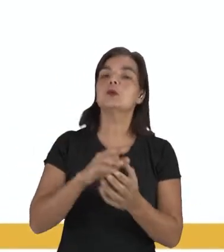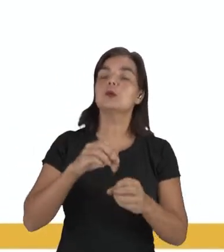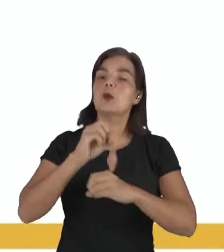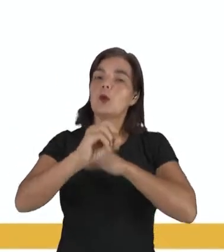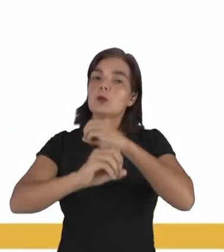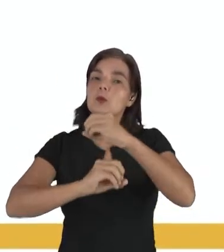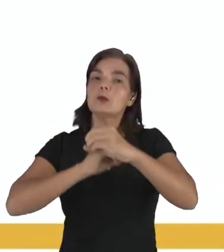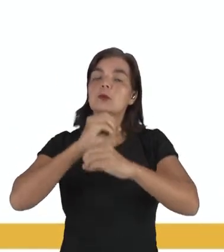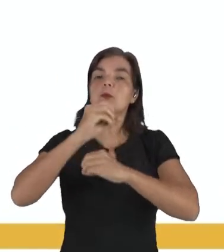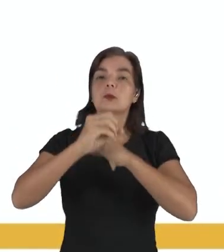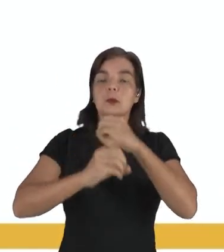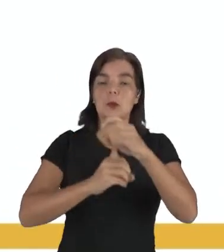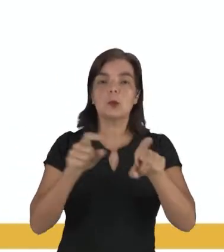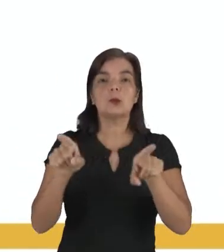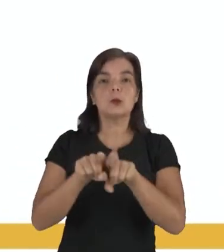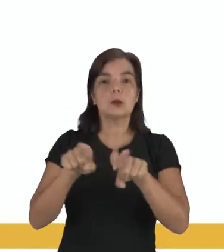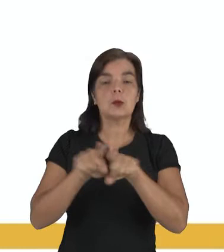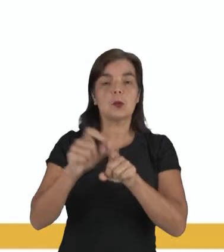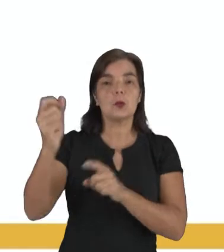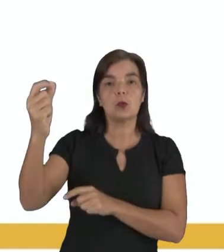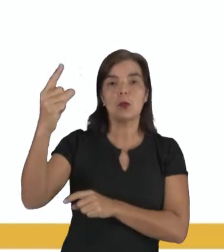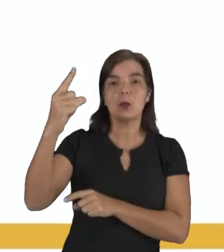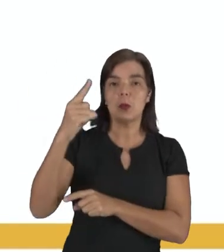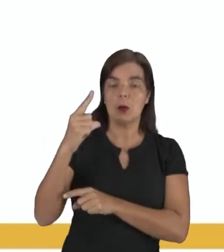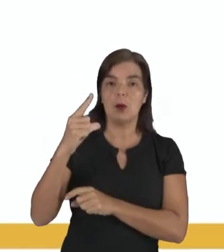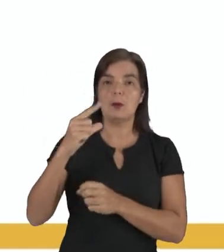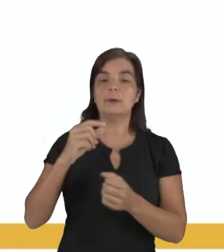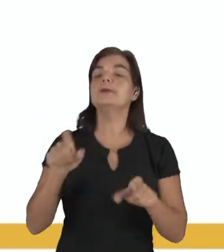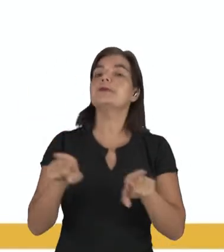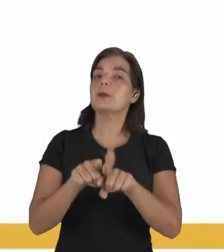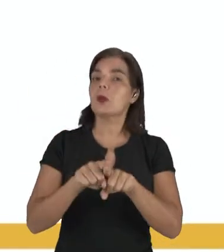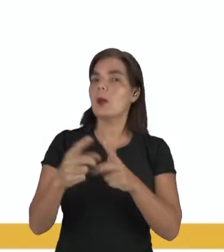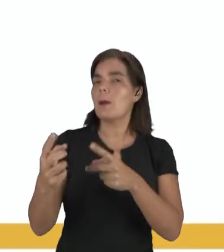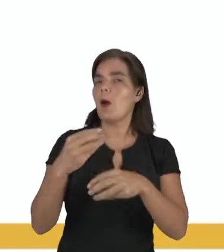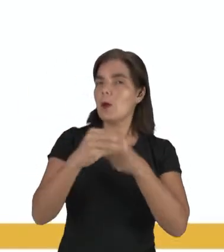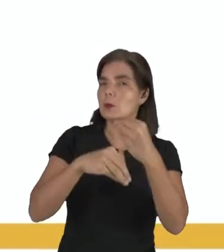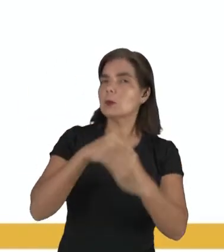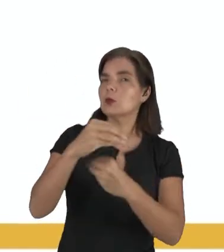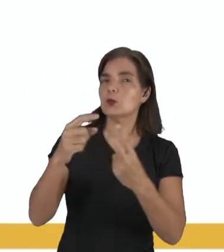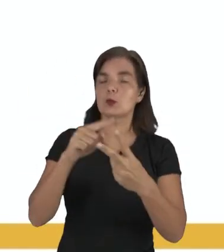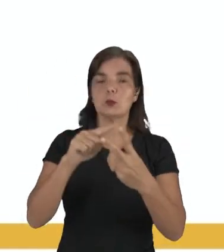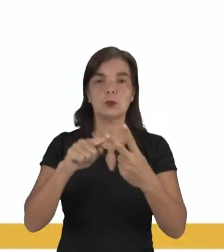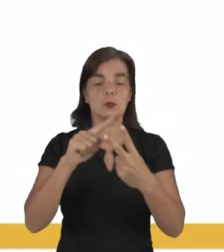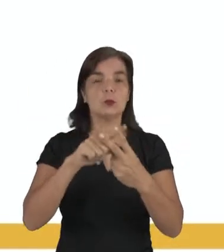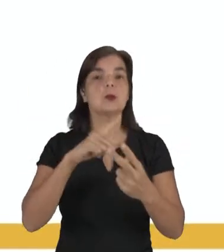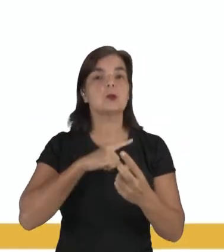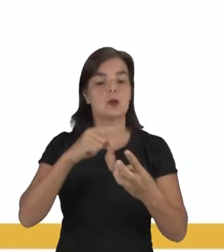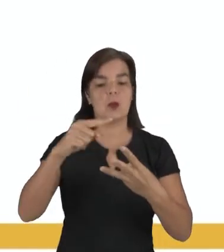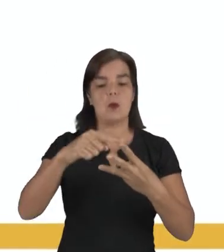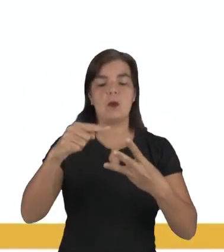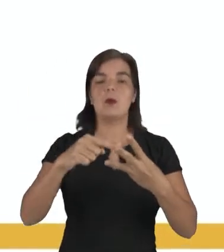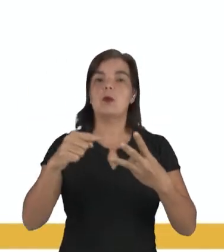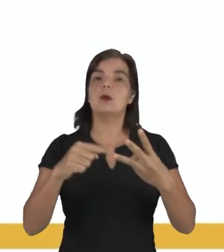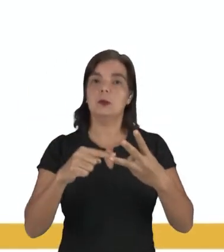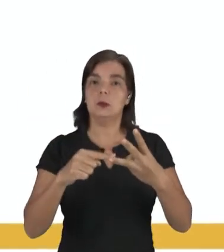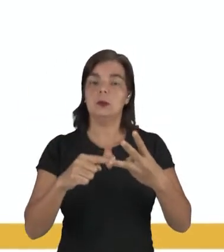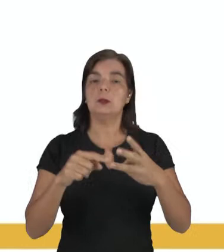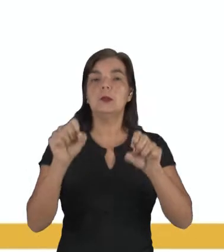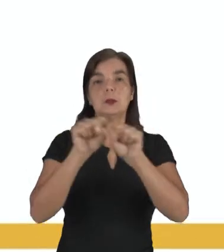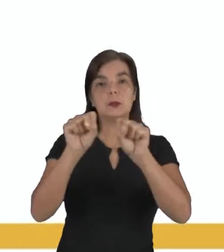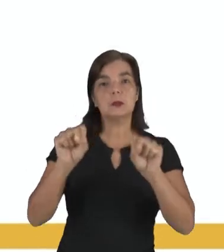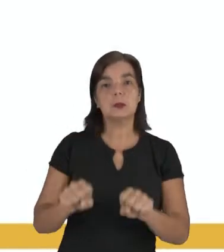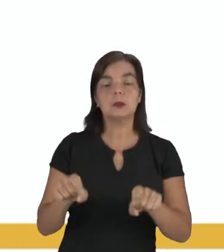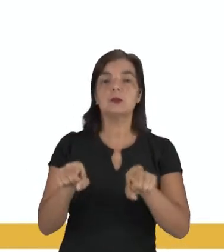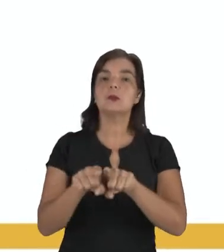estavam orbitando o Sol, só que ele colocava o Sol orbitando a Terra. Então era meio que uma mistura dos 2. Tinha esses 3 sistemas, e aí